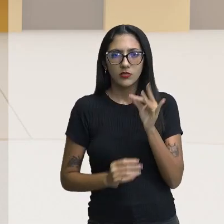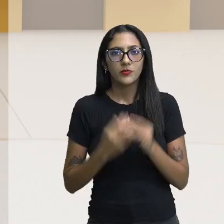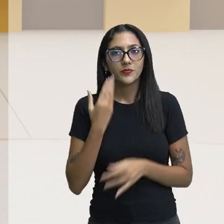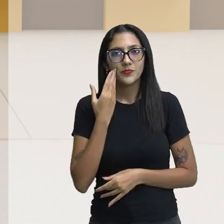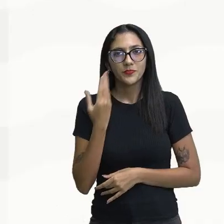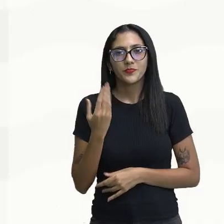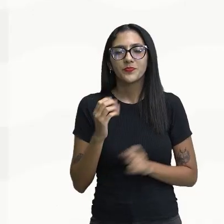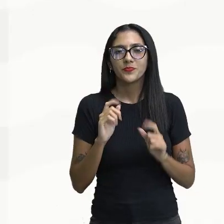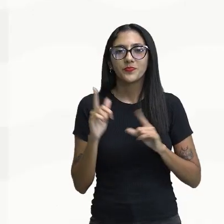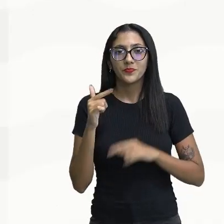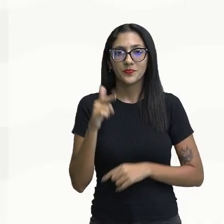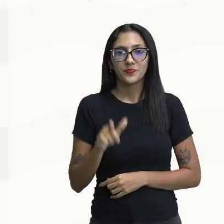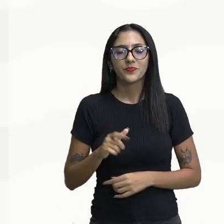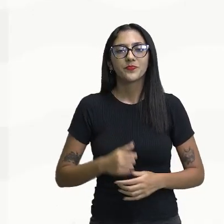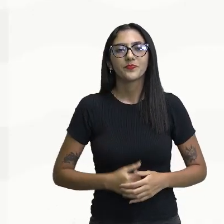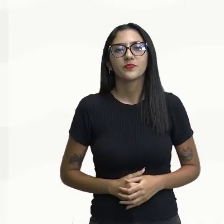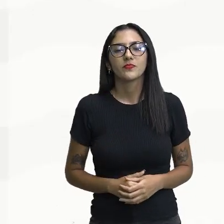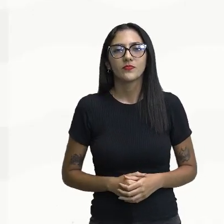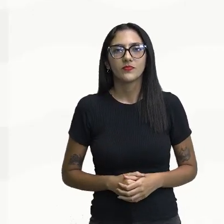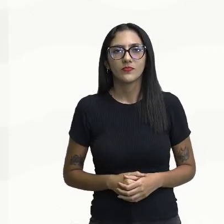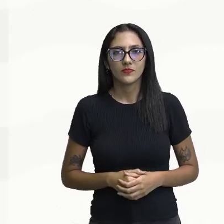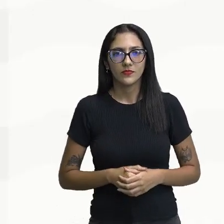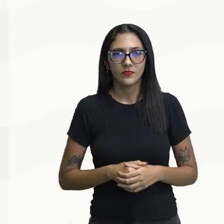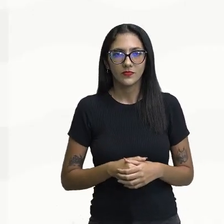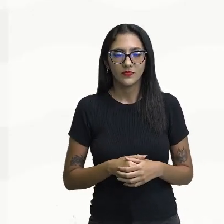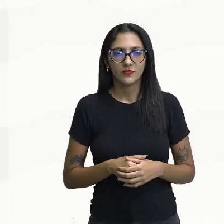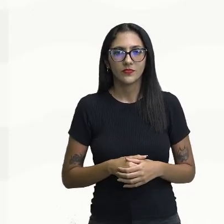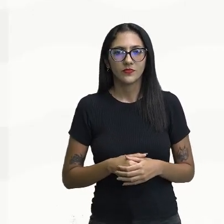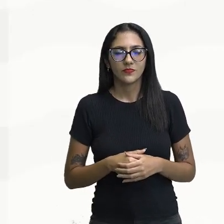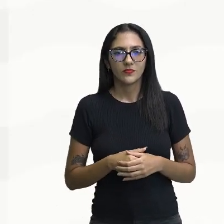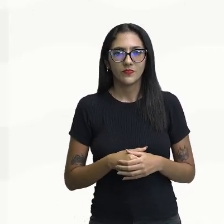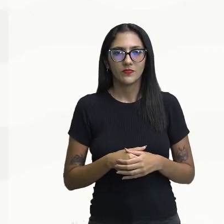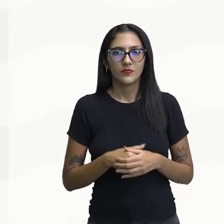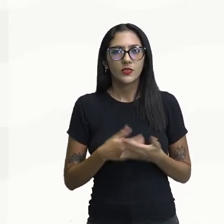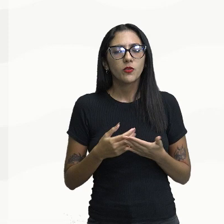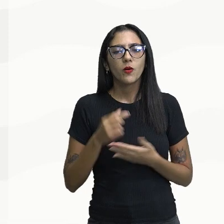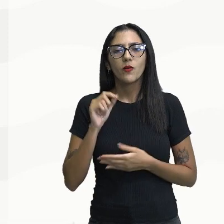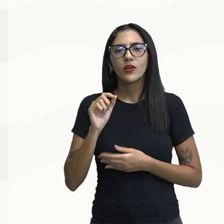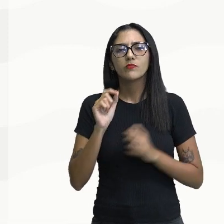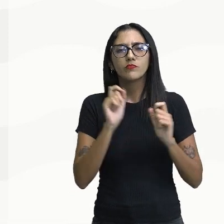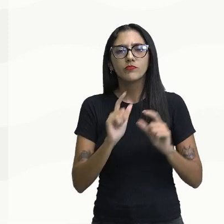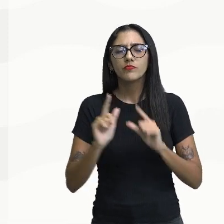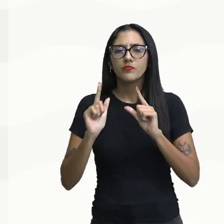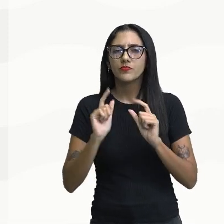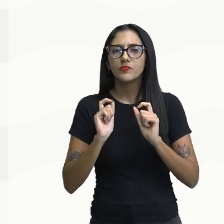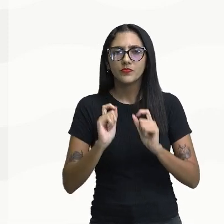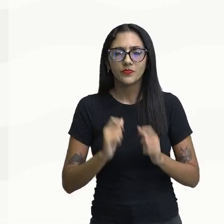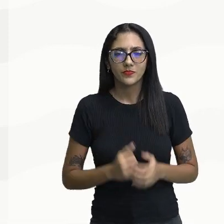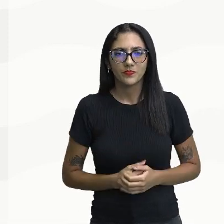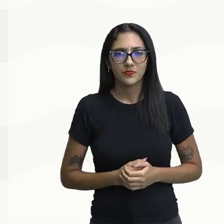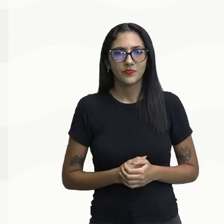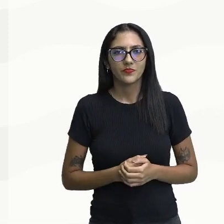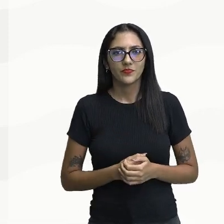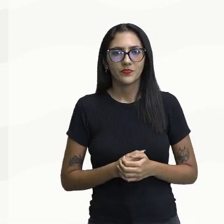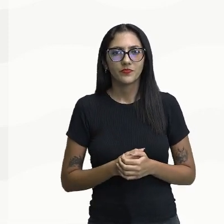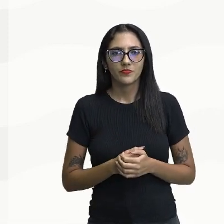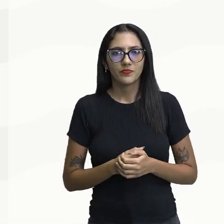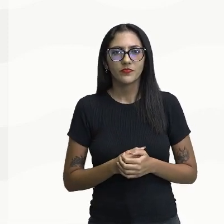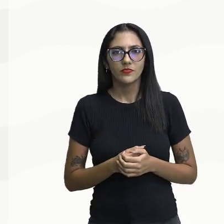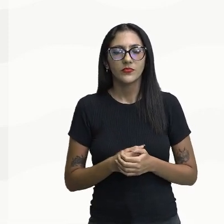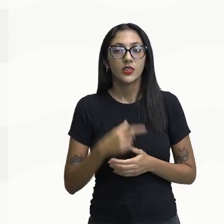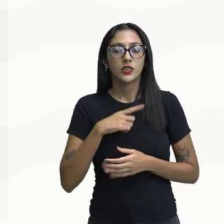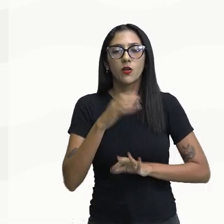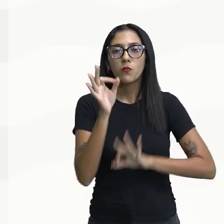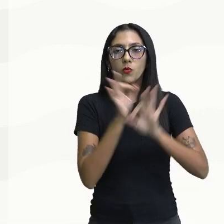nossa cartela novamente. Essa etapa, qual é, professora Manuela? Agora nós estamos na etapa de elaboração